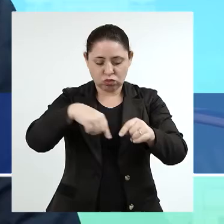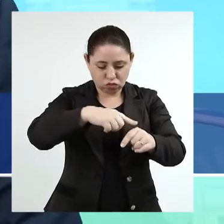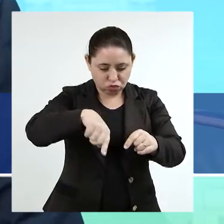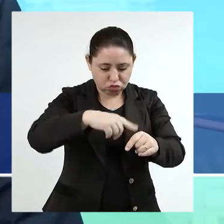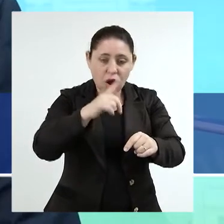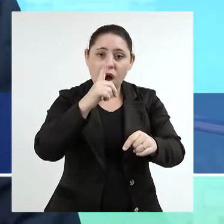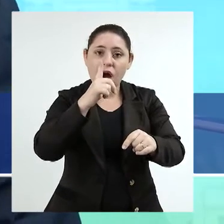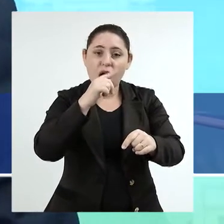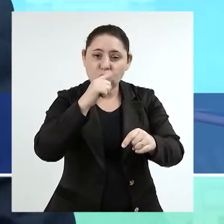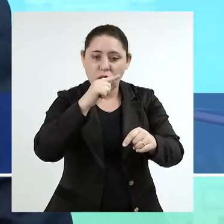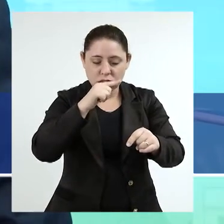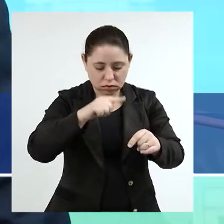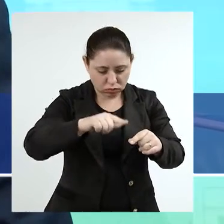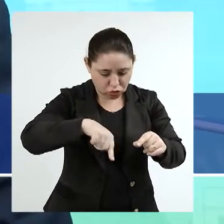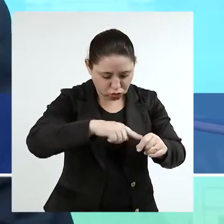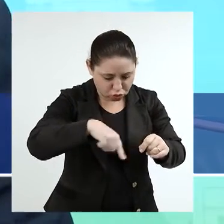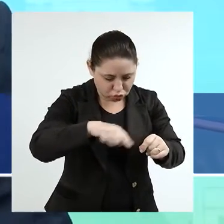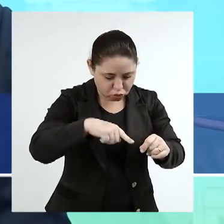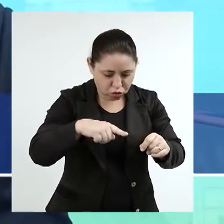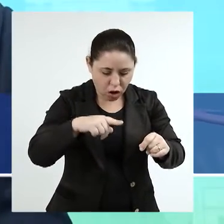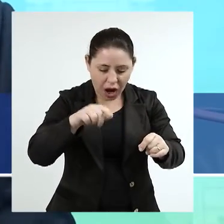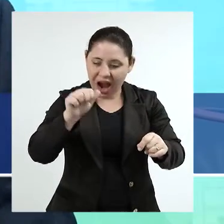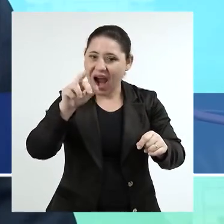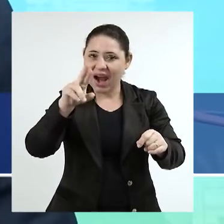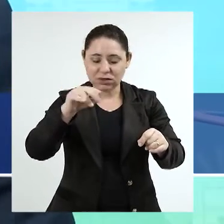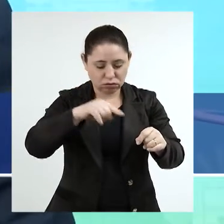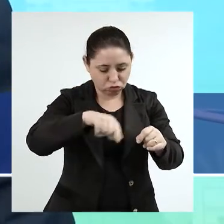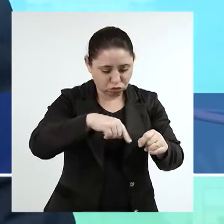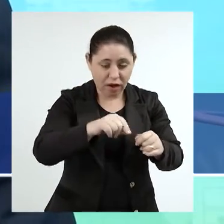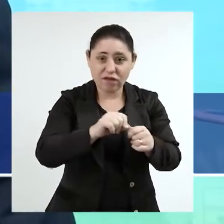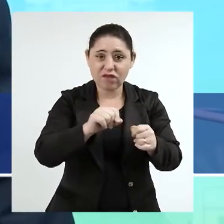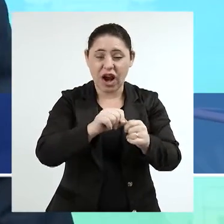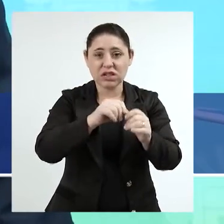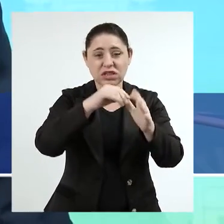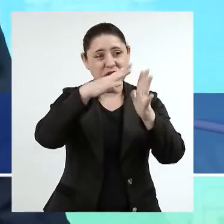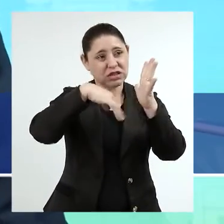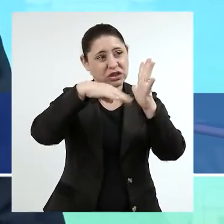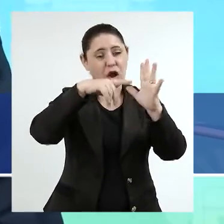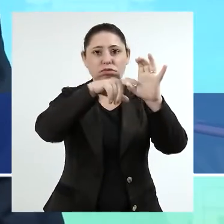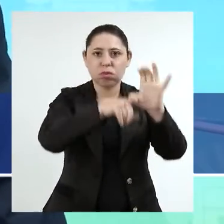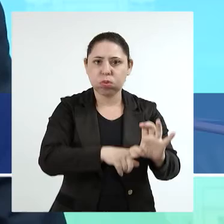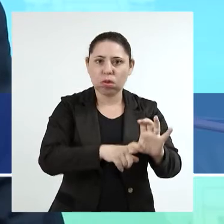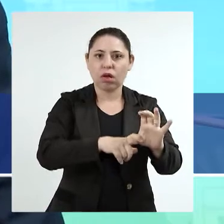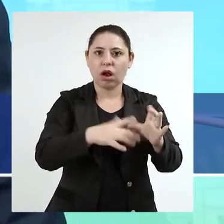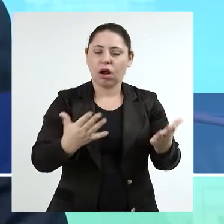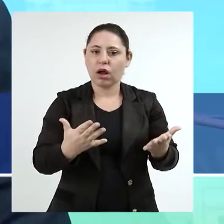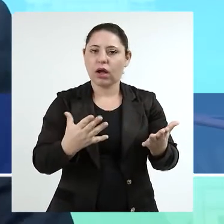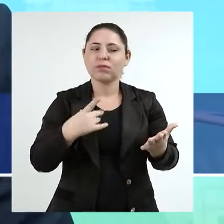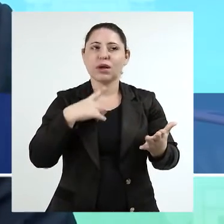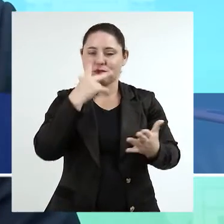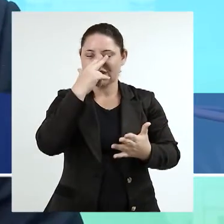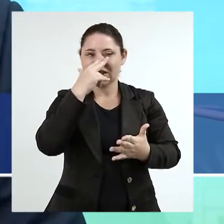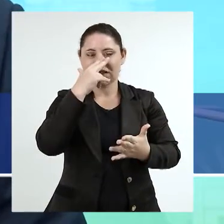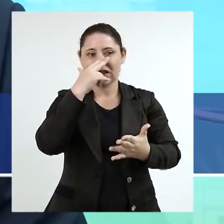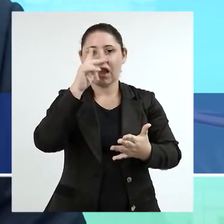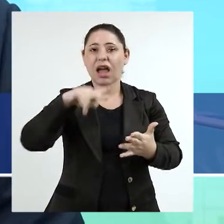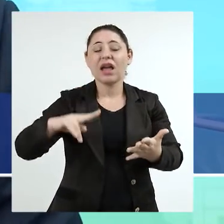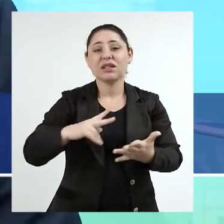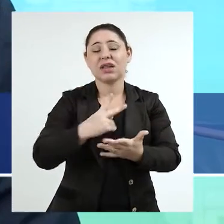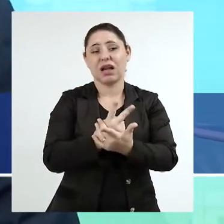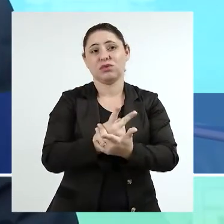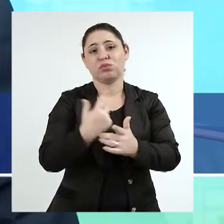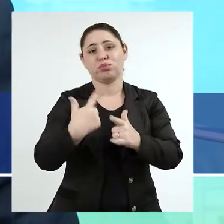nos relógios de água, né? É uma atribuição de competência do município, você barra na esfera disso,